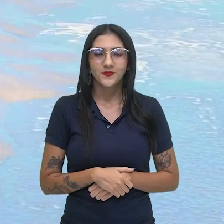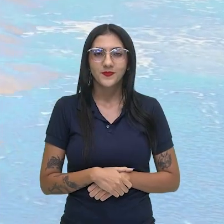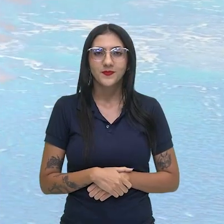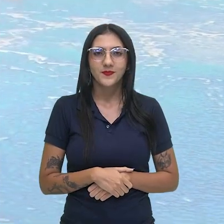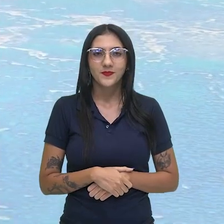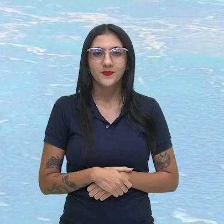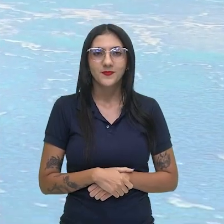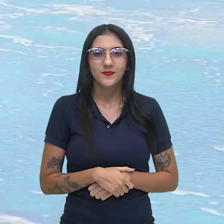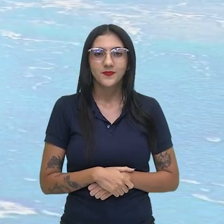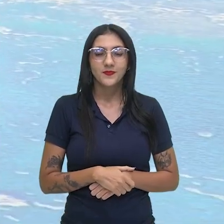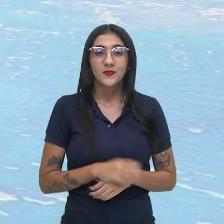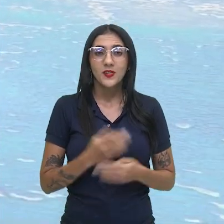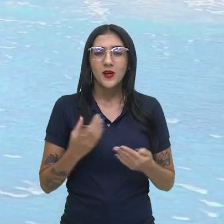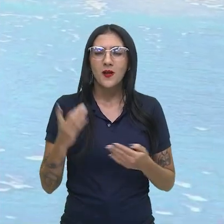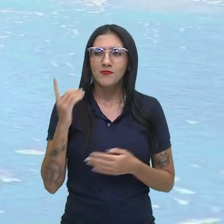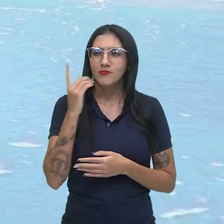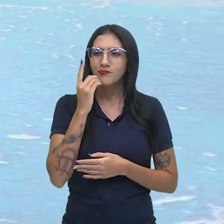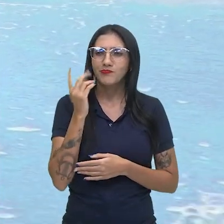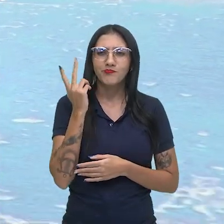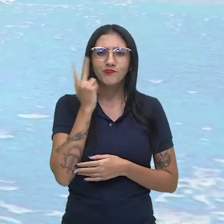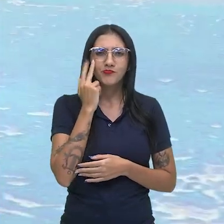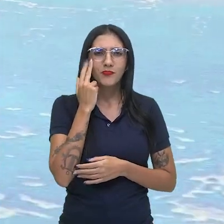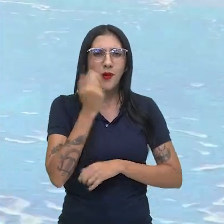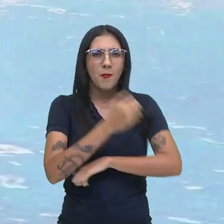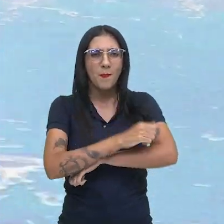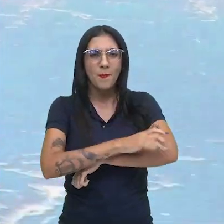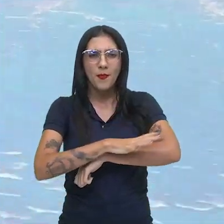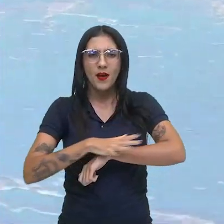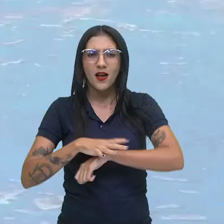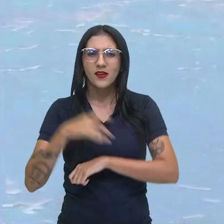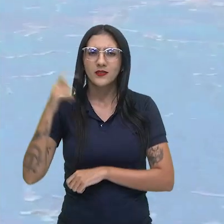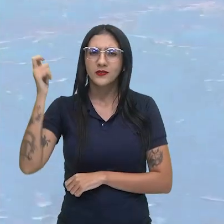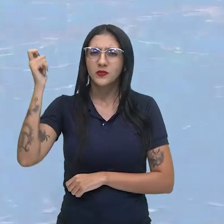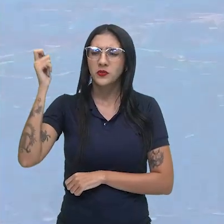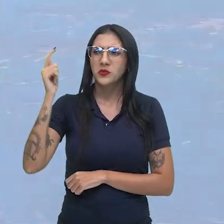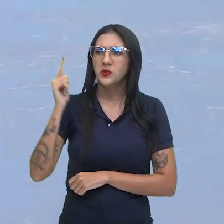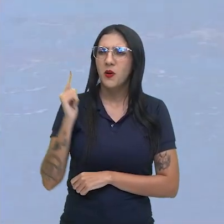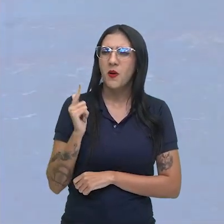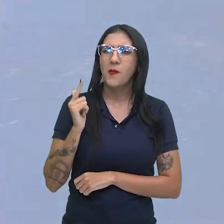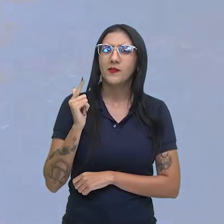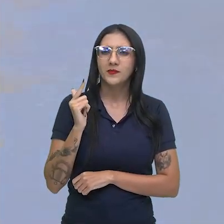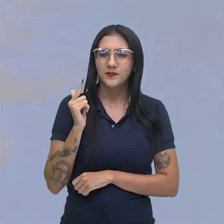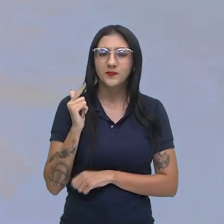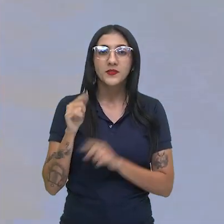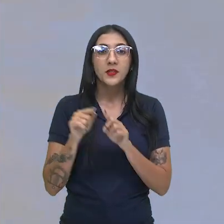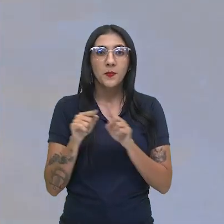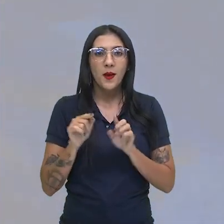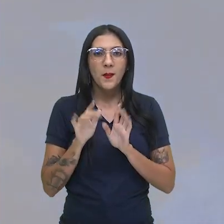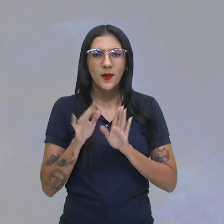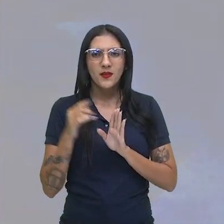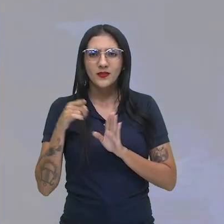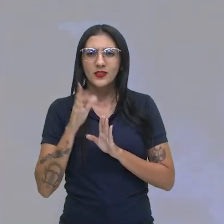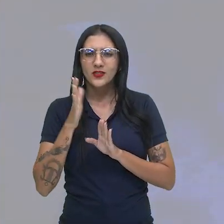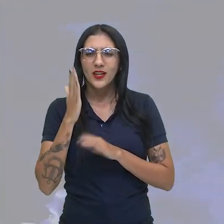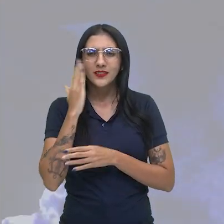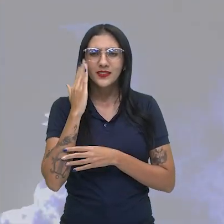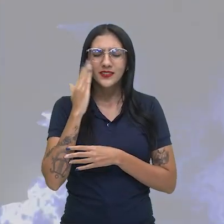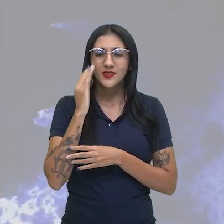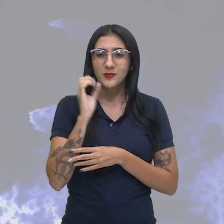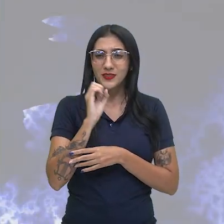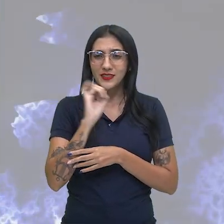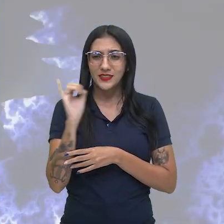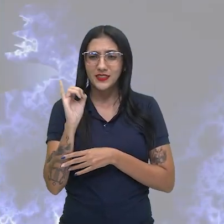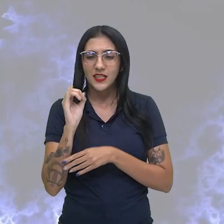Em um dia normal de praia, o sol brilha, mas já pensou se à noite